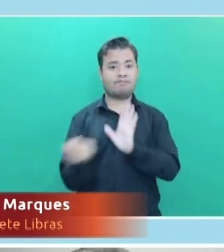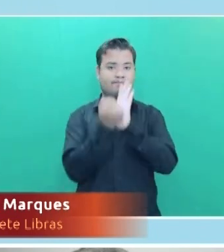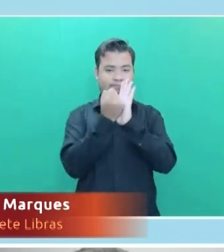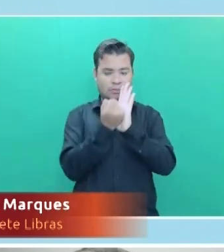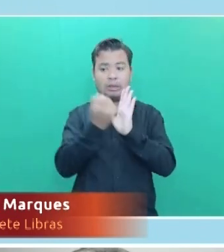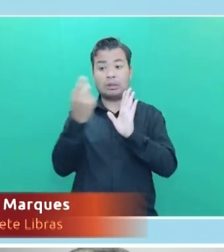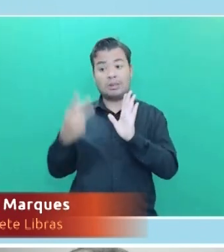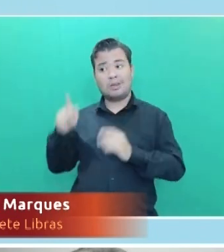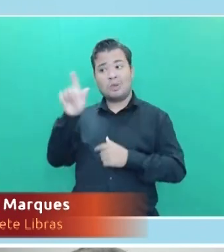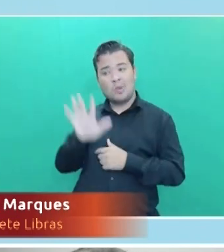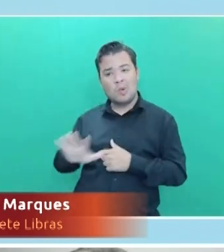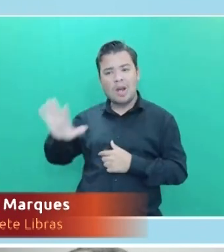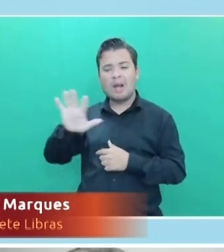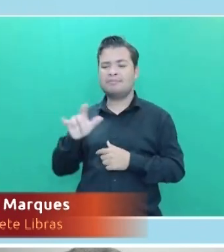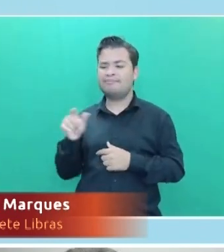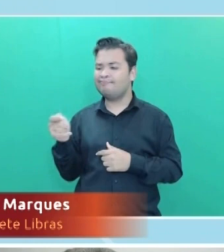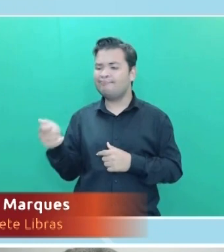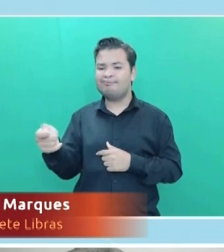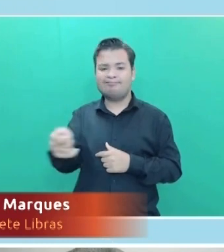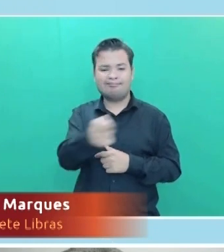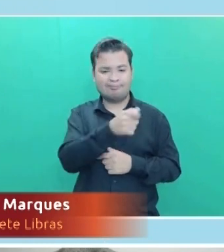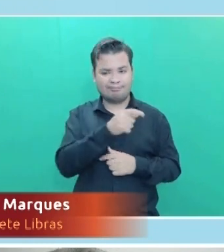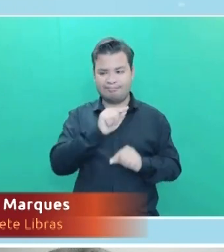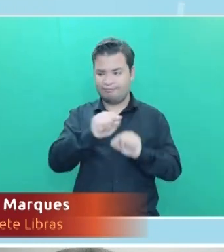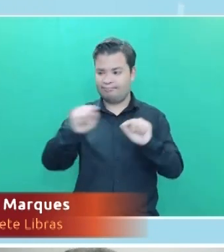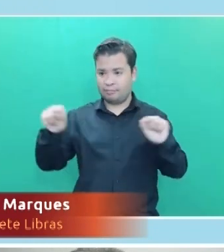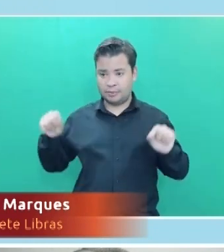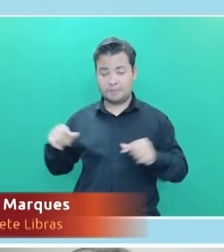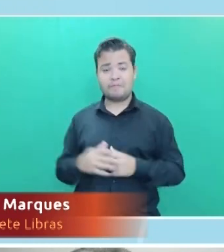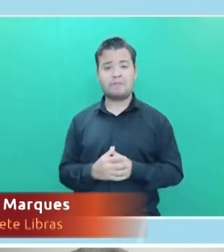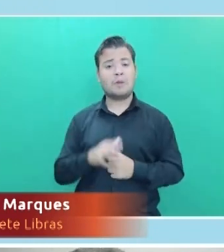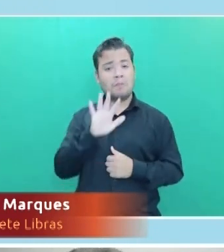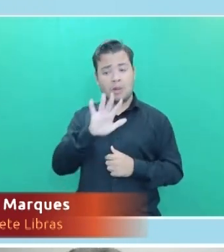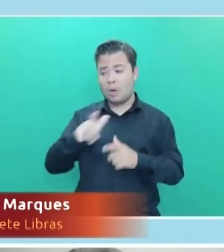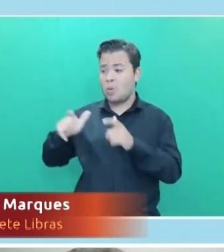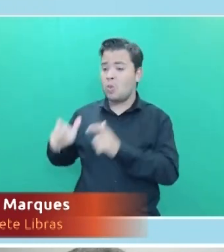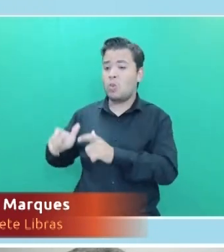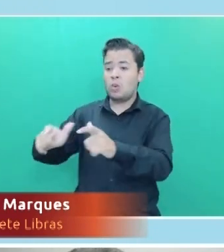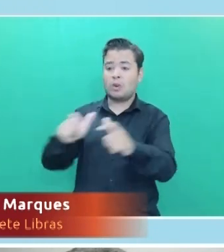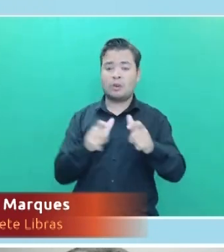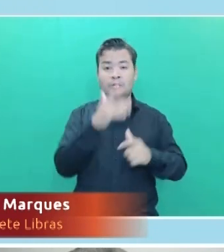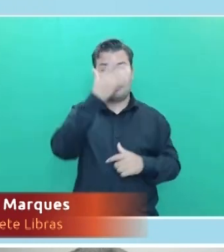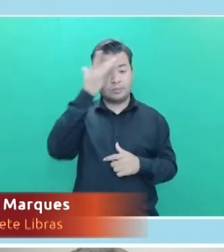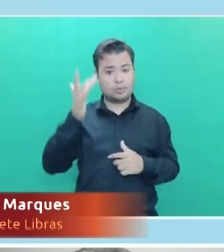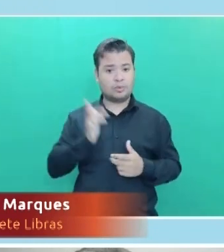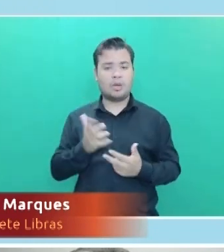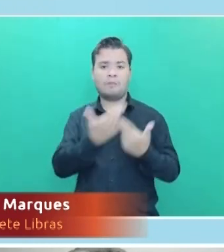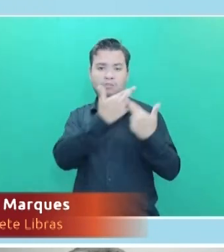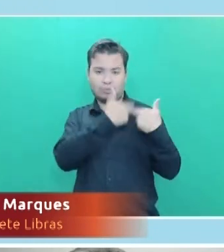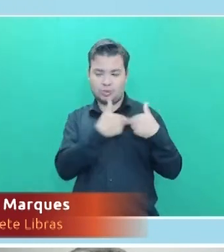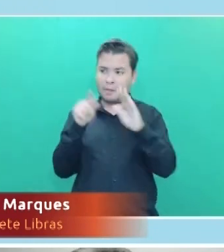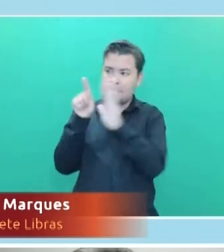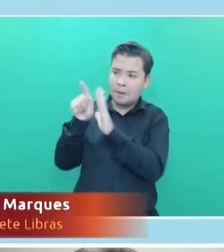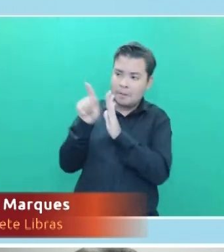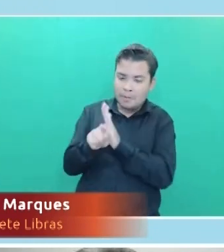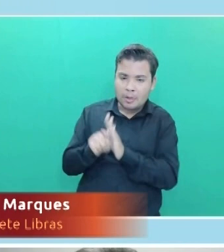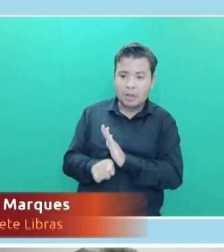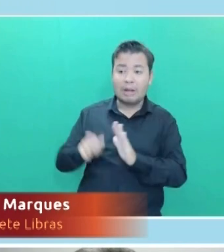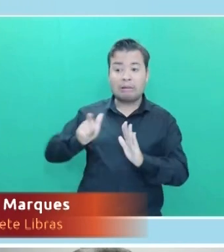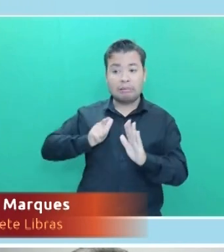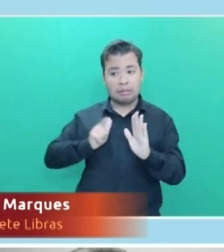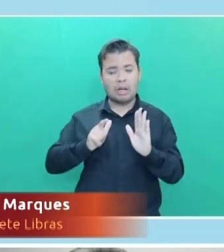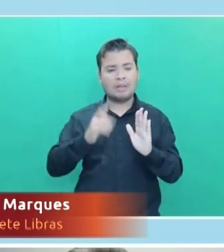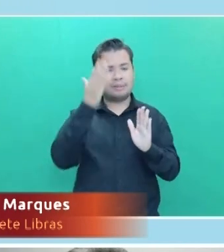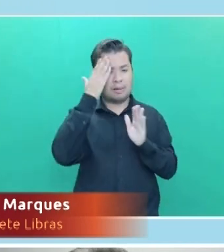Goiás. Então, para essas localidades, o recenseador, além do questionário aplicado aos